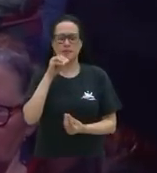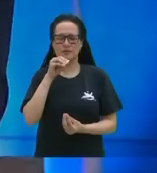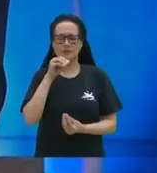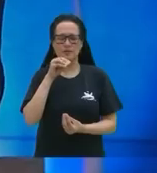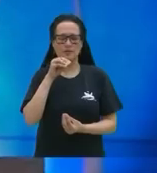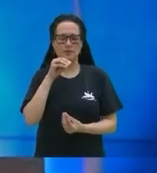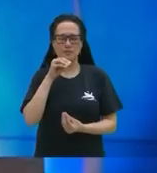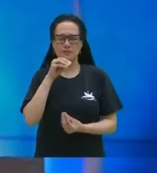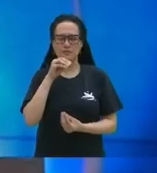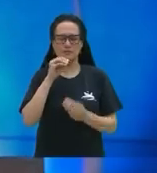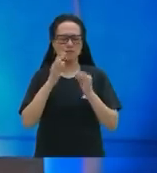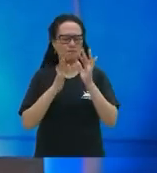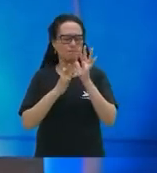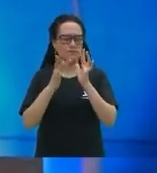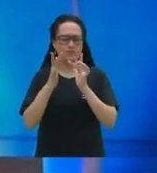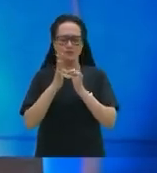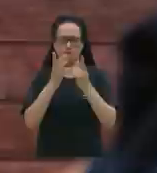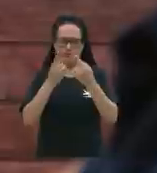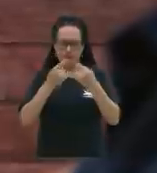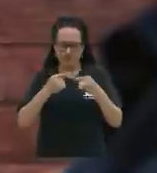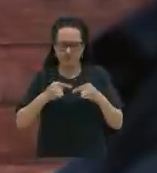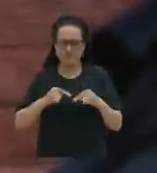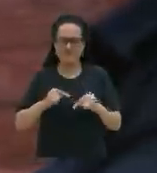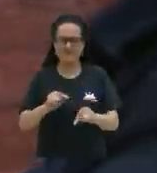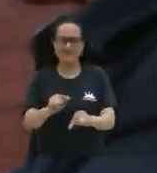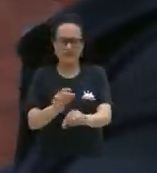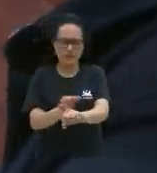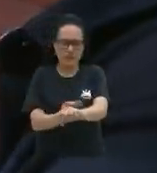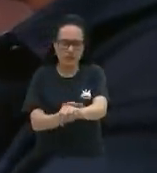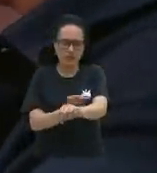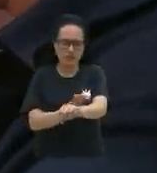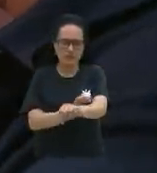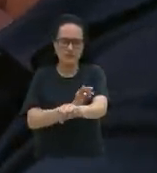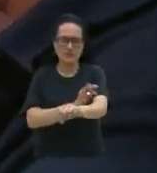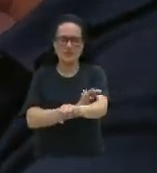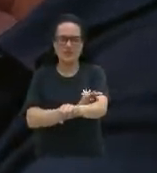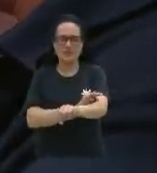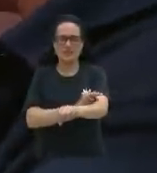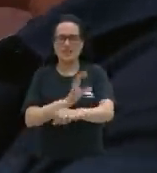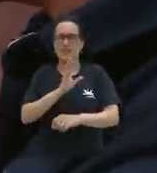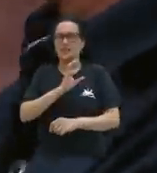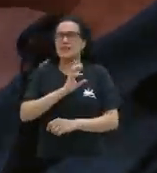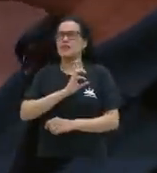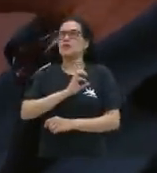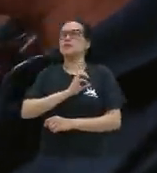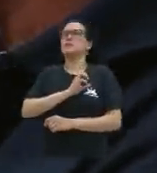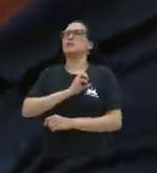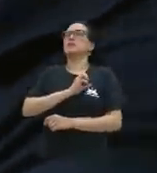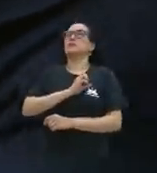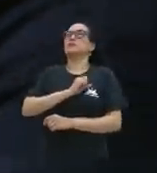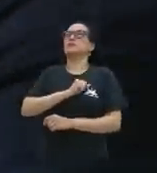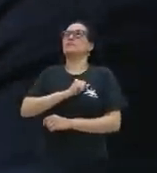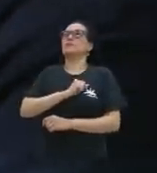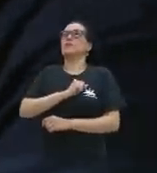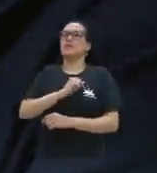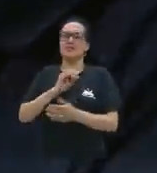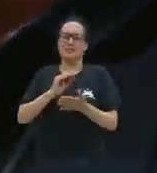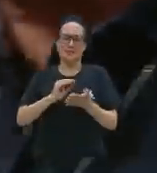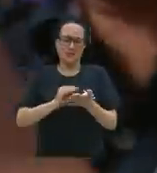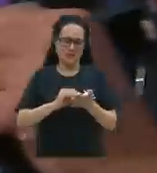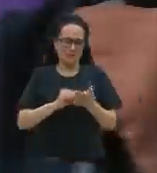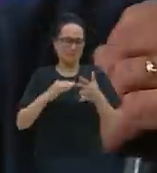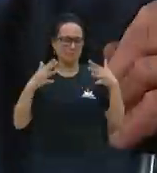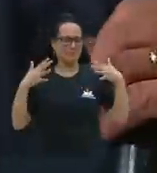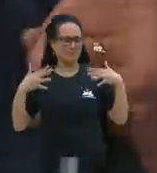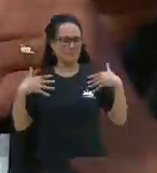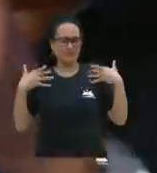Jesus está indo lá naquelas feridas, onde seu amor, o amor faltou, a alegria